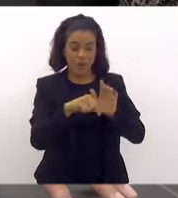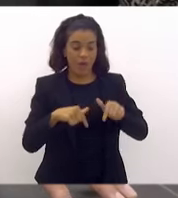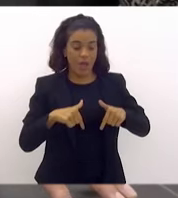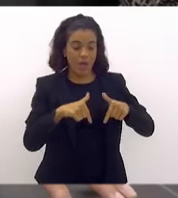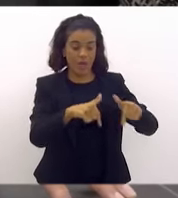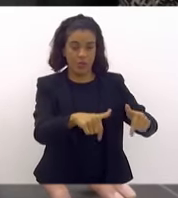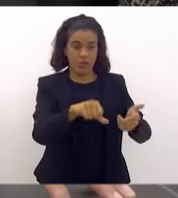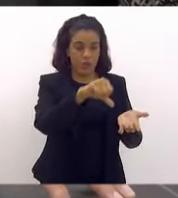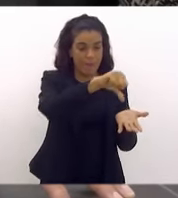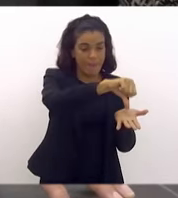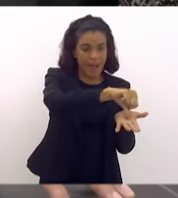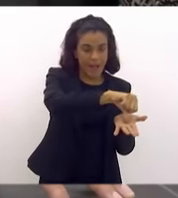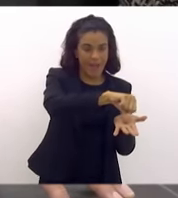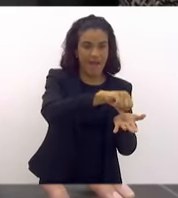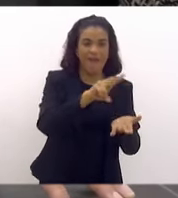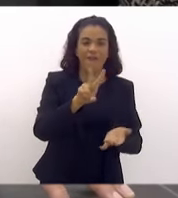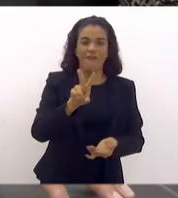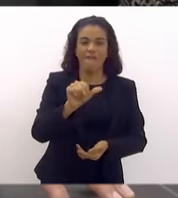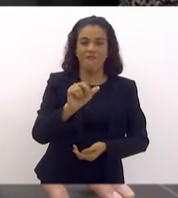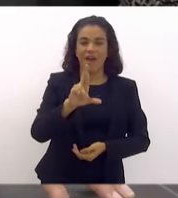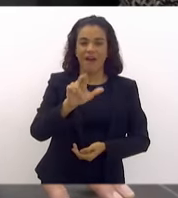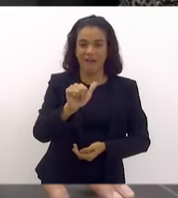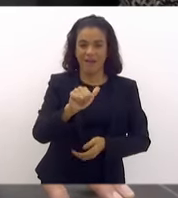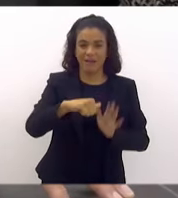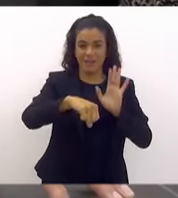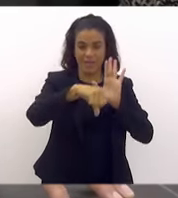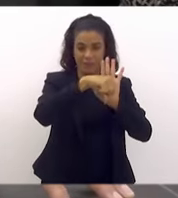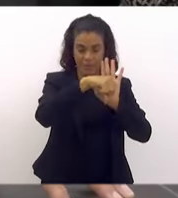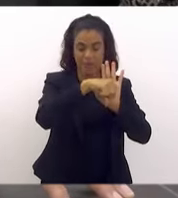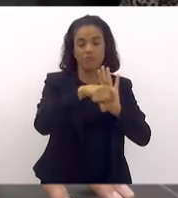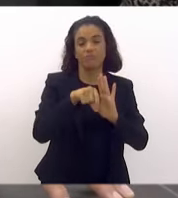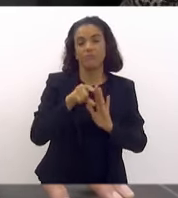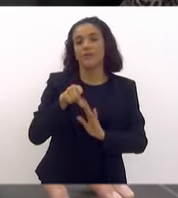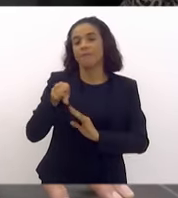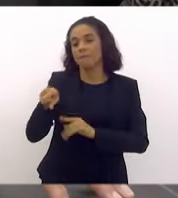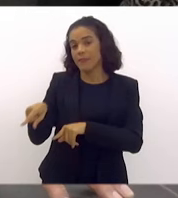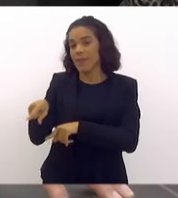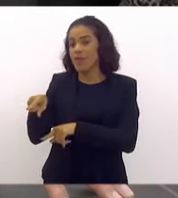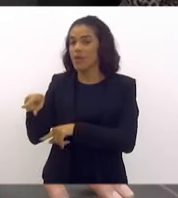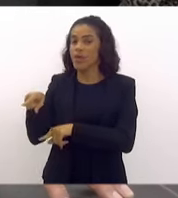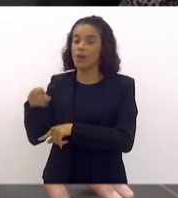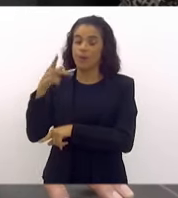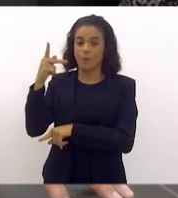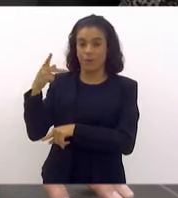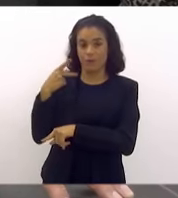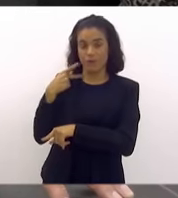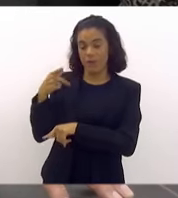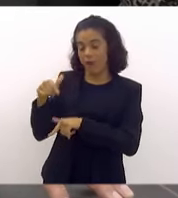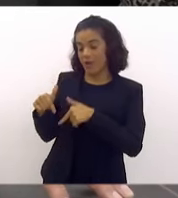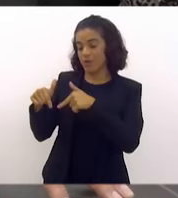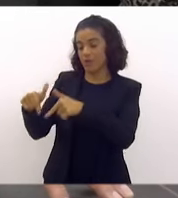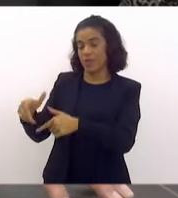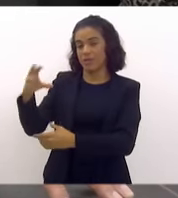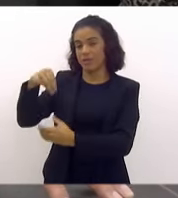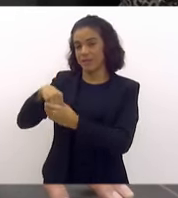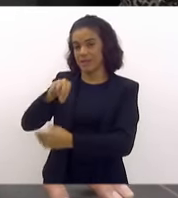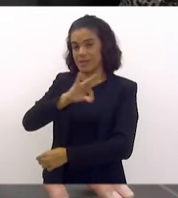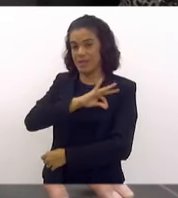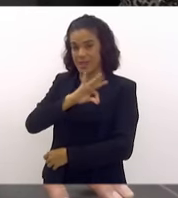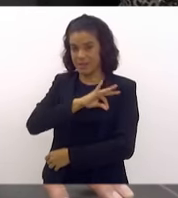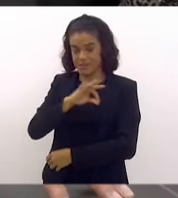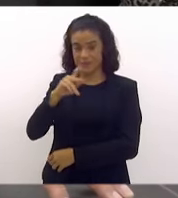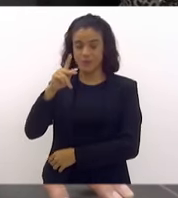varas criminais e o promotor da investigação ele atua junto às delegacias de polícia e aos inquéritos